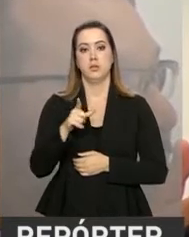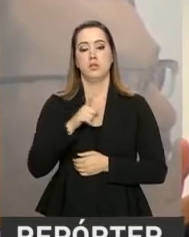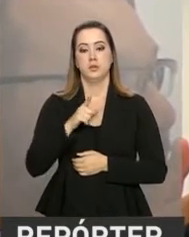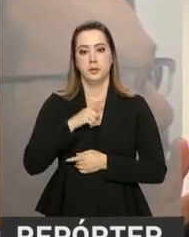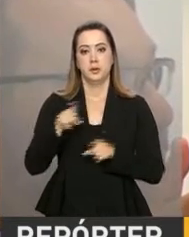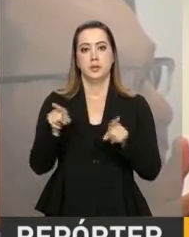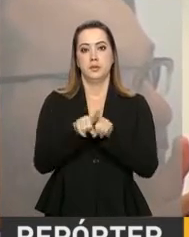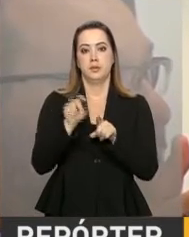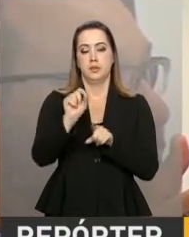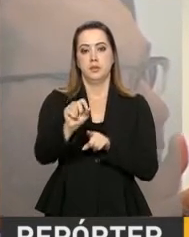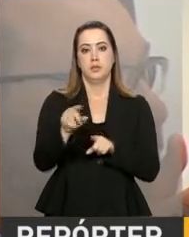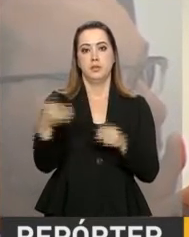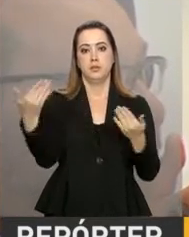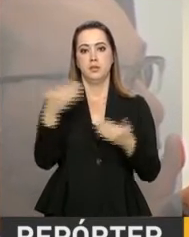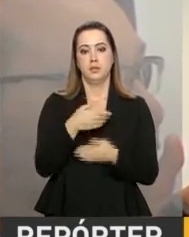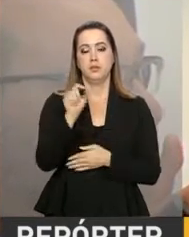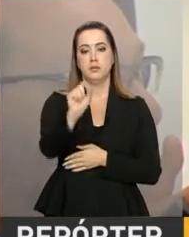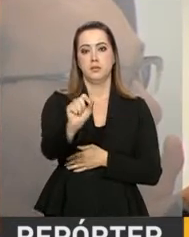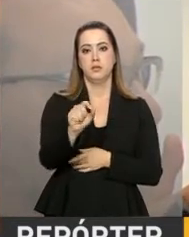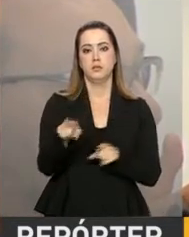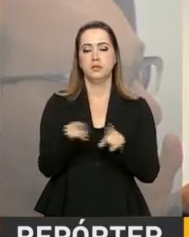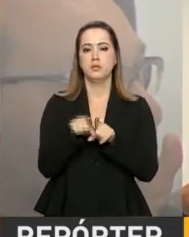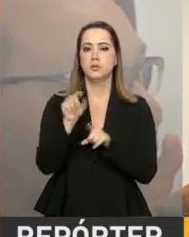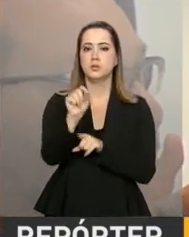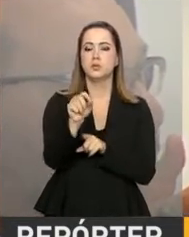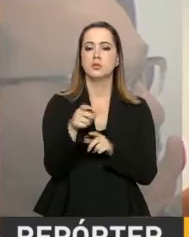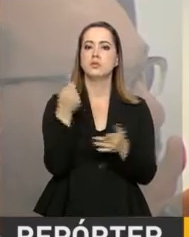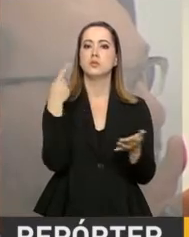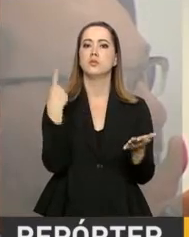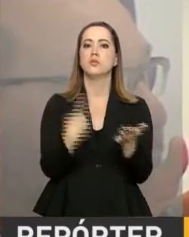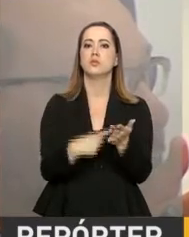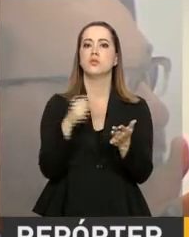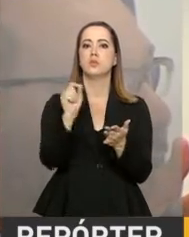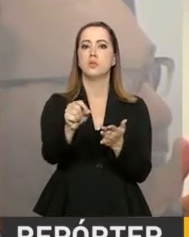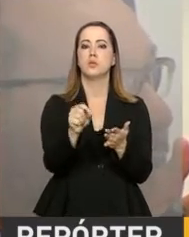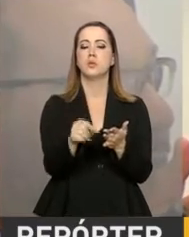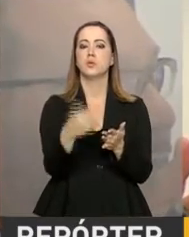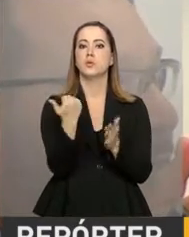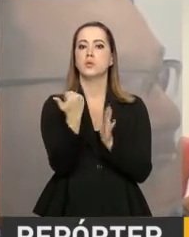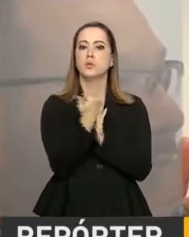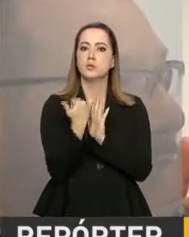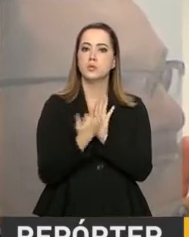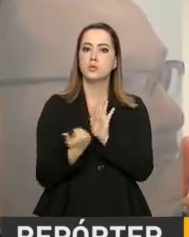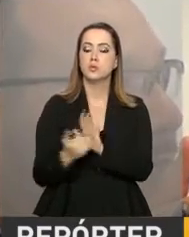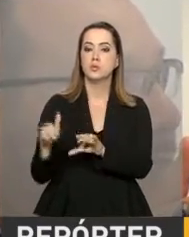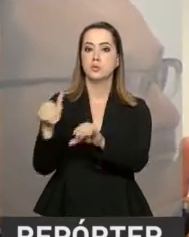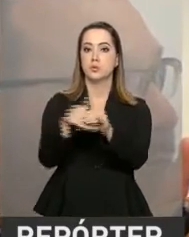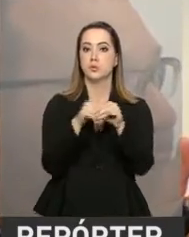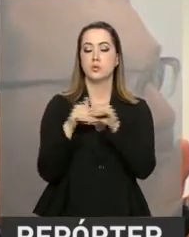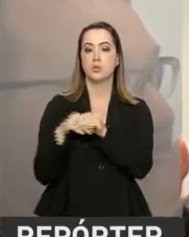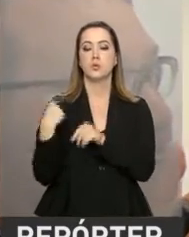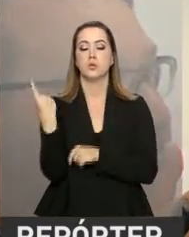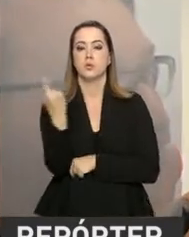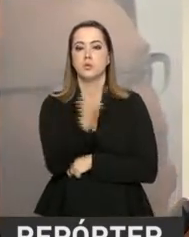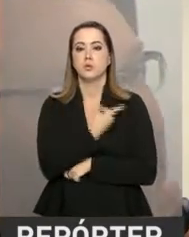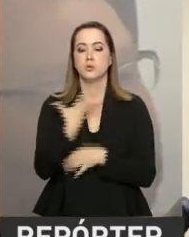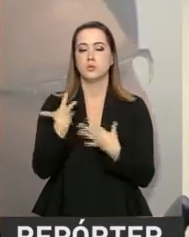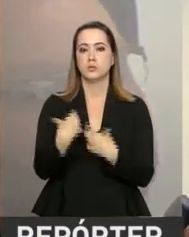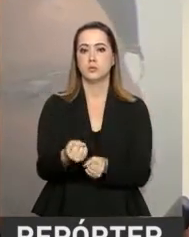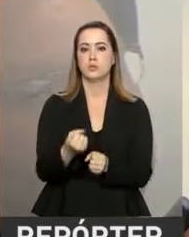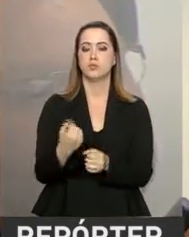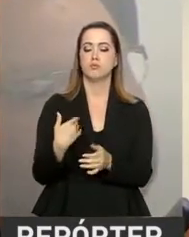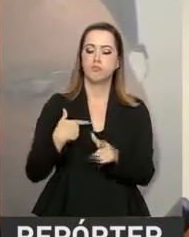é exatamente a garantia do processo de votação e apuração nós vamos